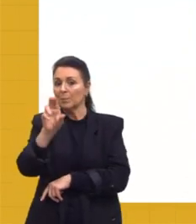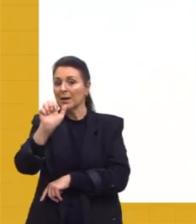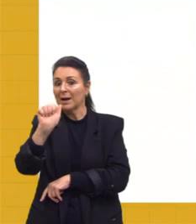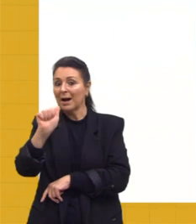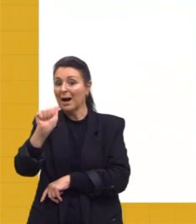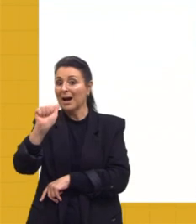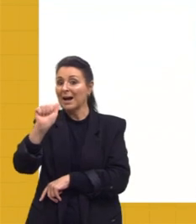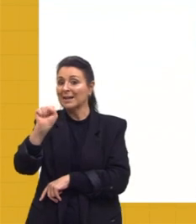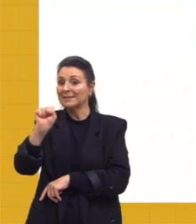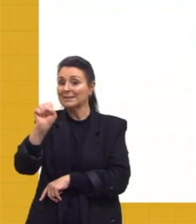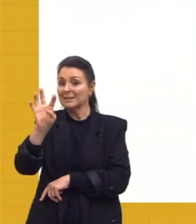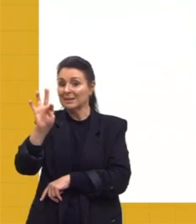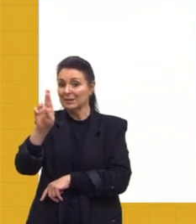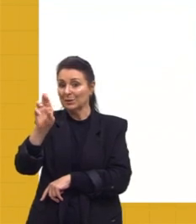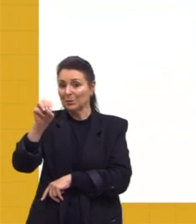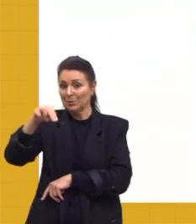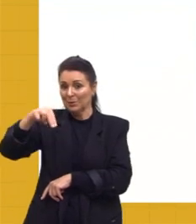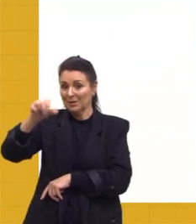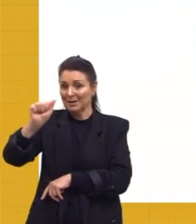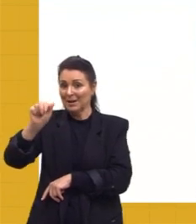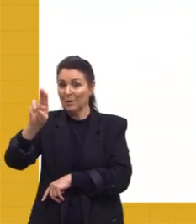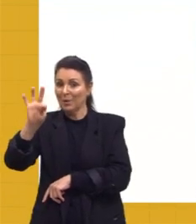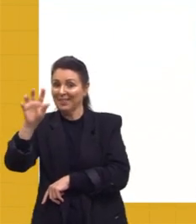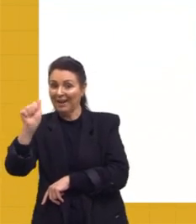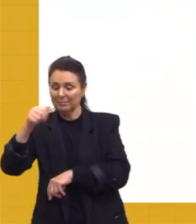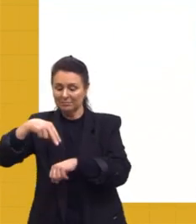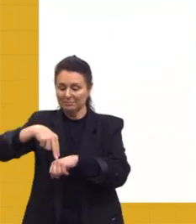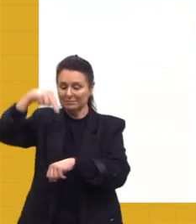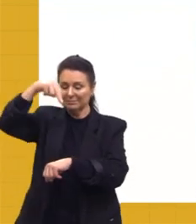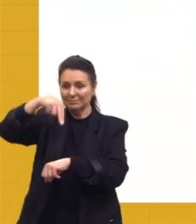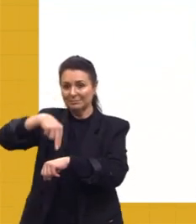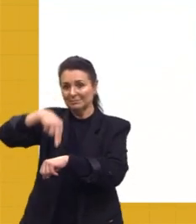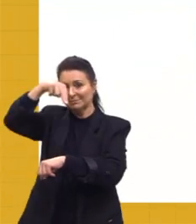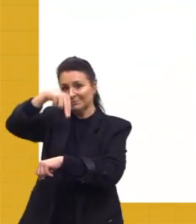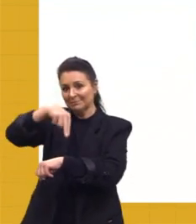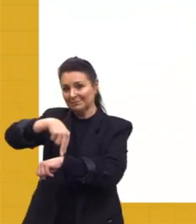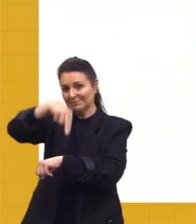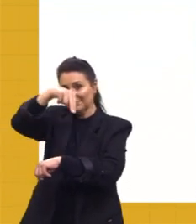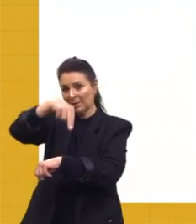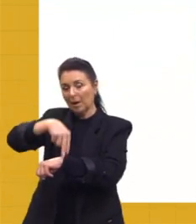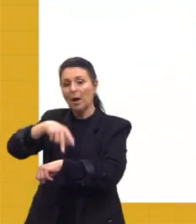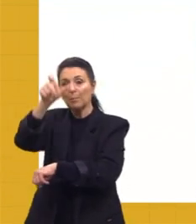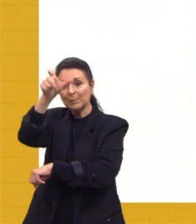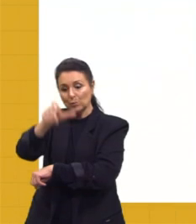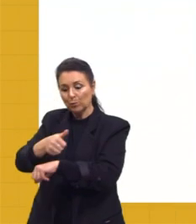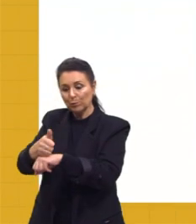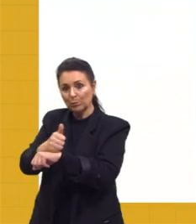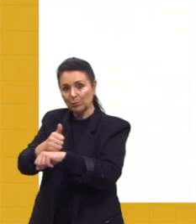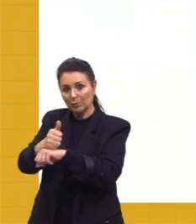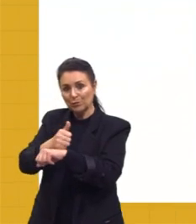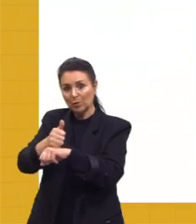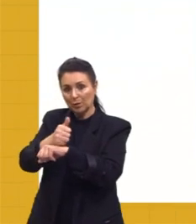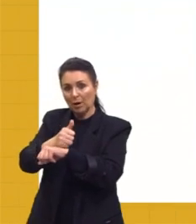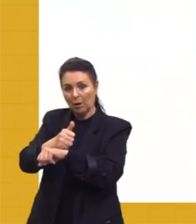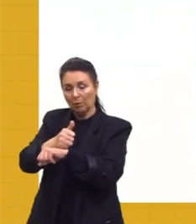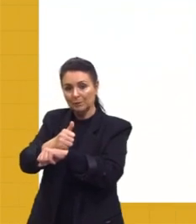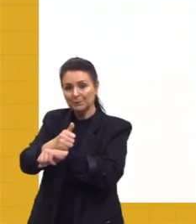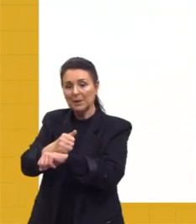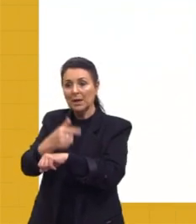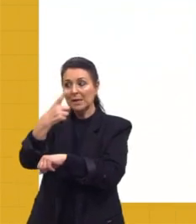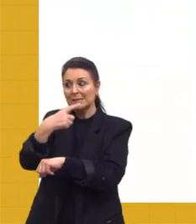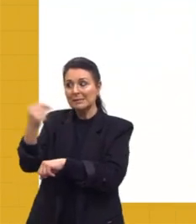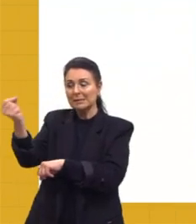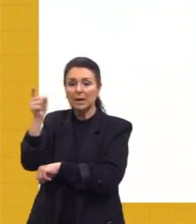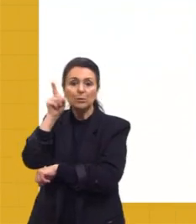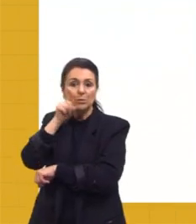astronauta é o a pessoa que vai para o e sai dos Estados